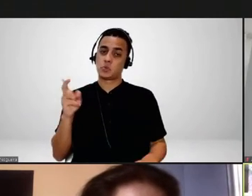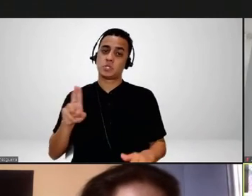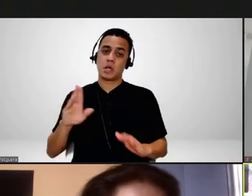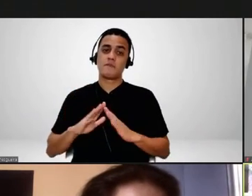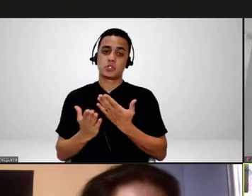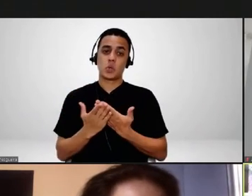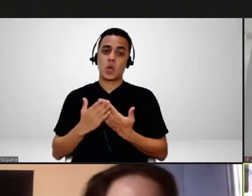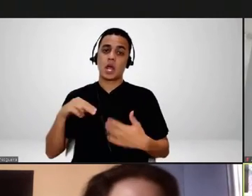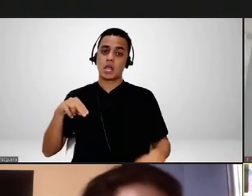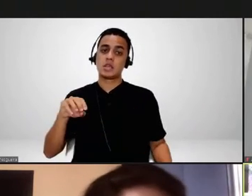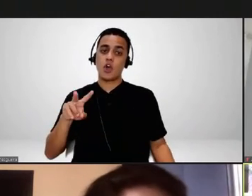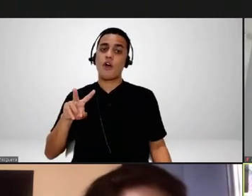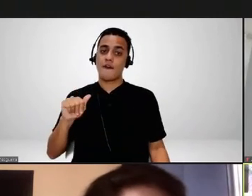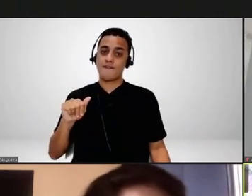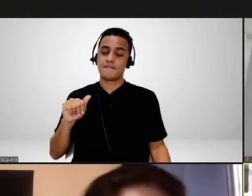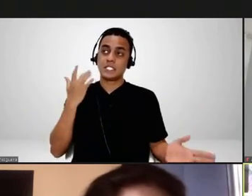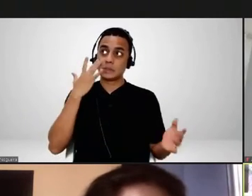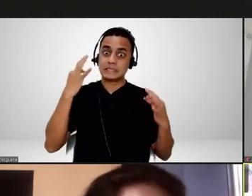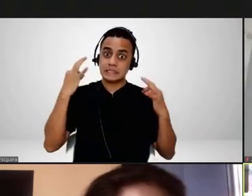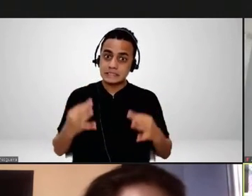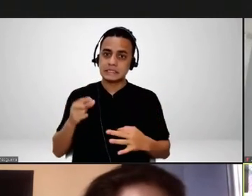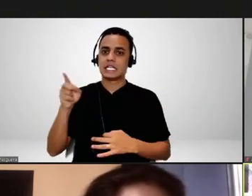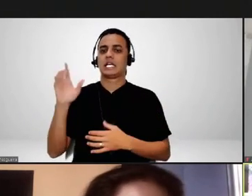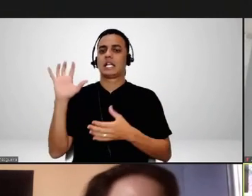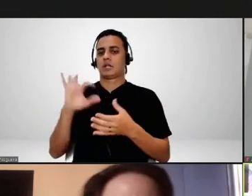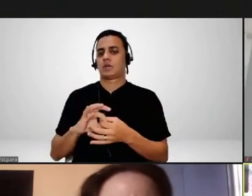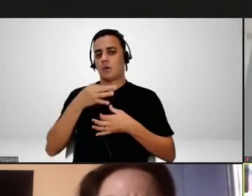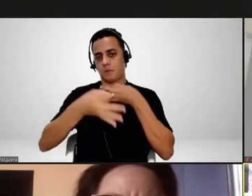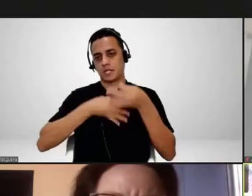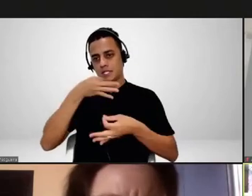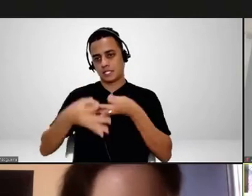se é isso que ela está se referindo.